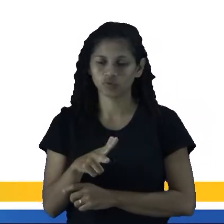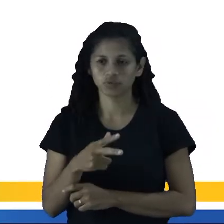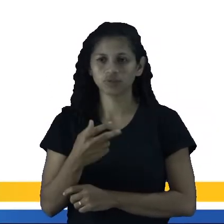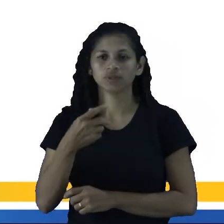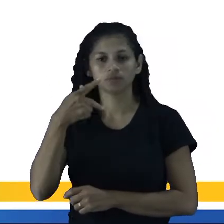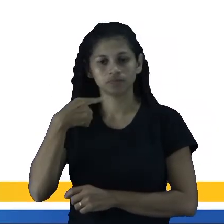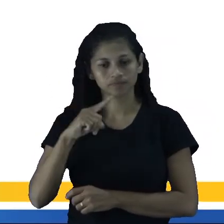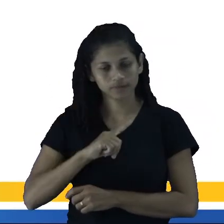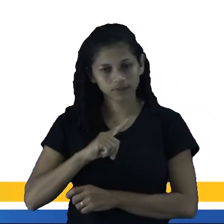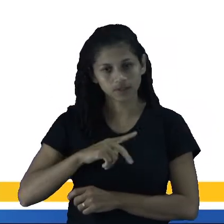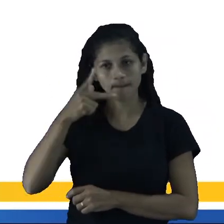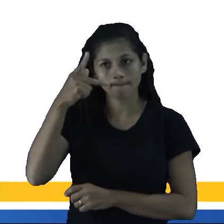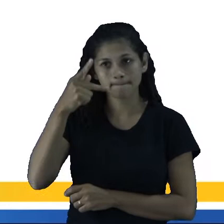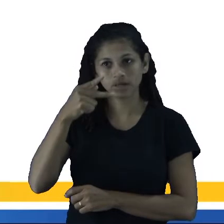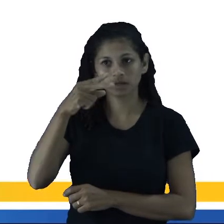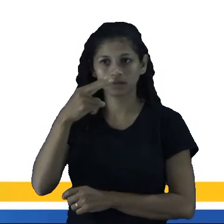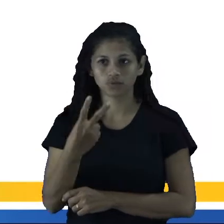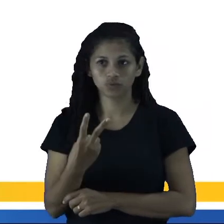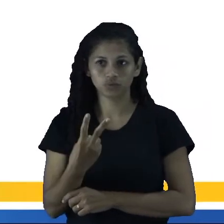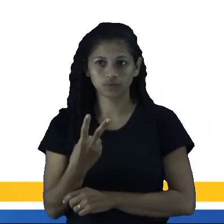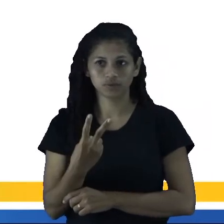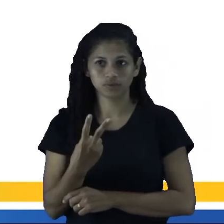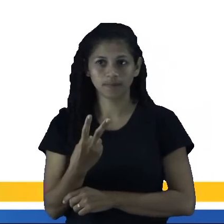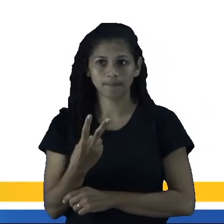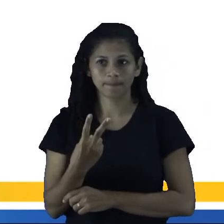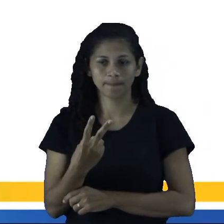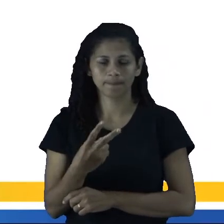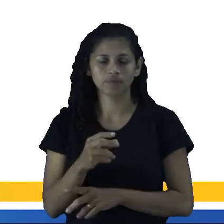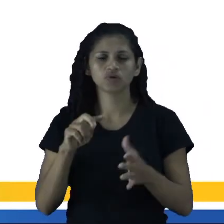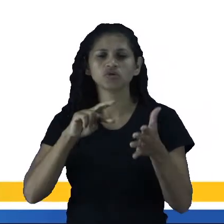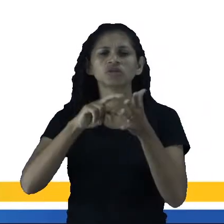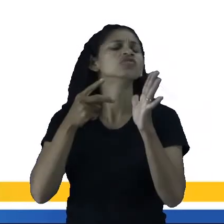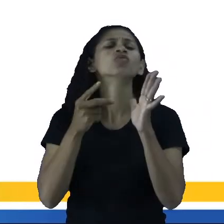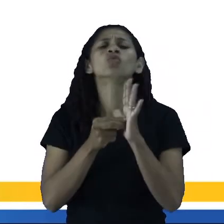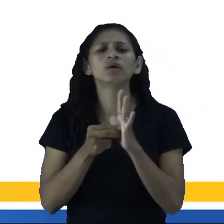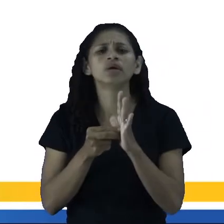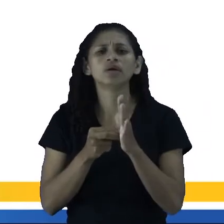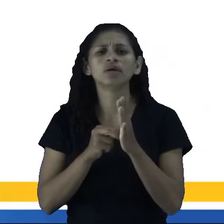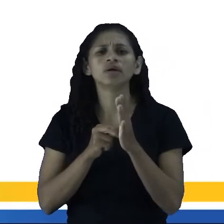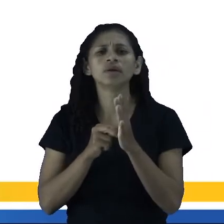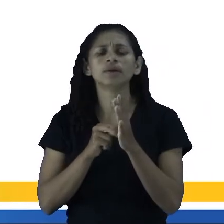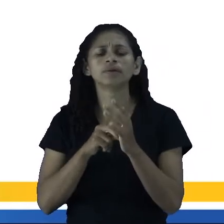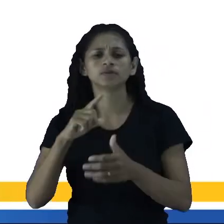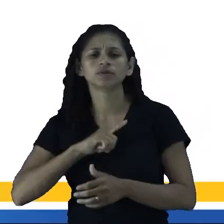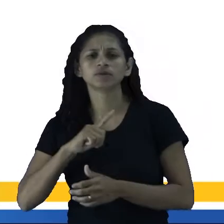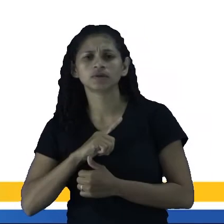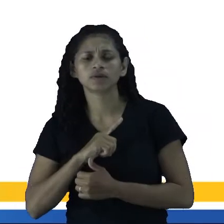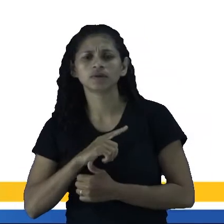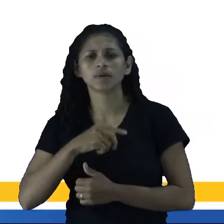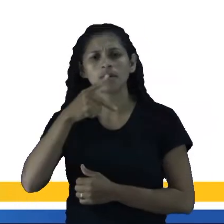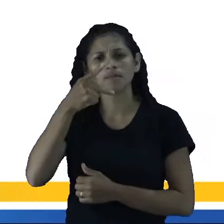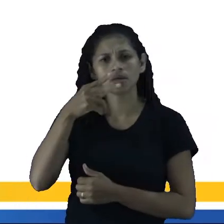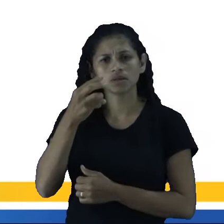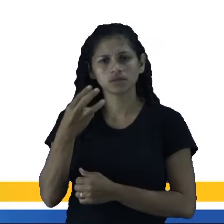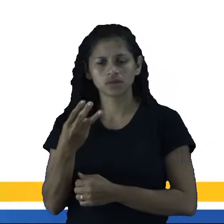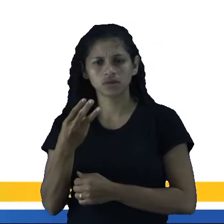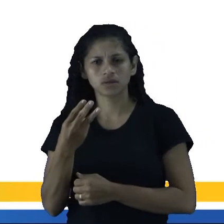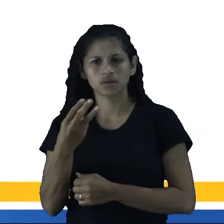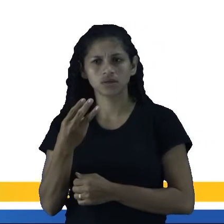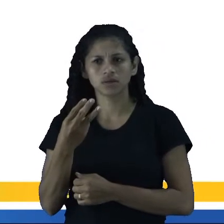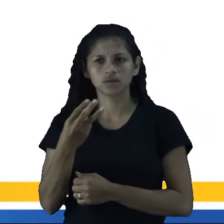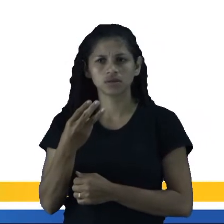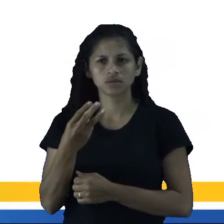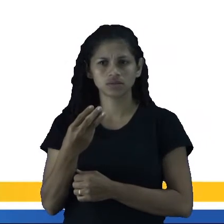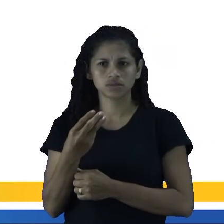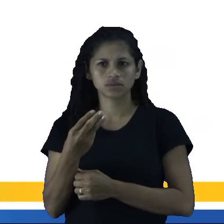P2. Tá? Então significa o quê? Nesse caso, eu vou ter P3, que é 3 fatorial,